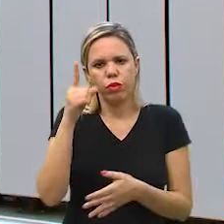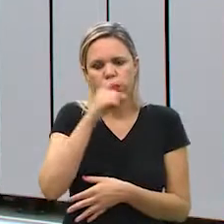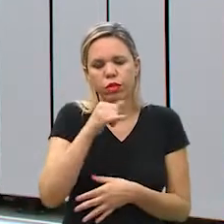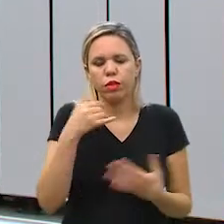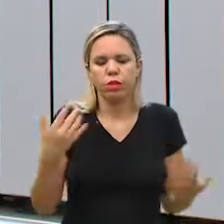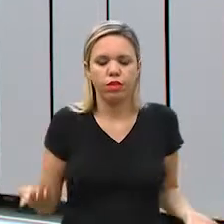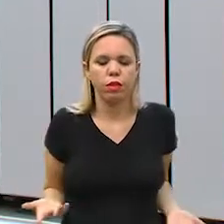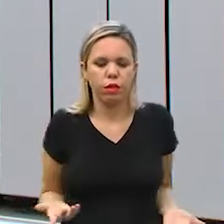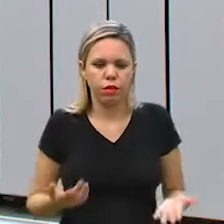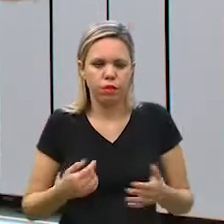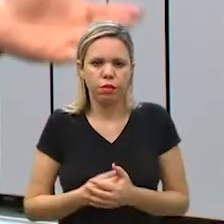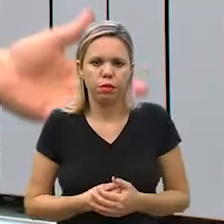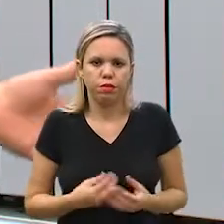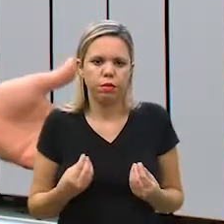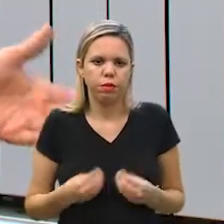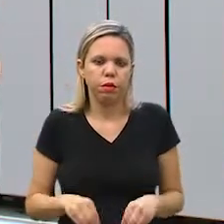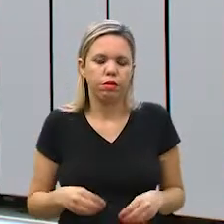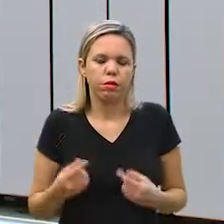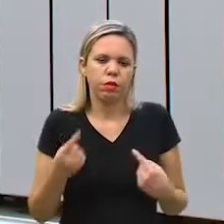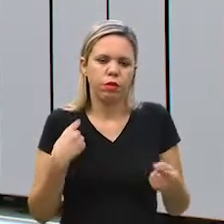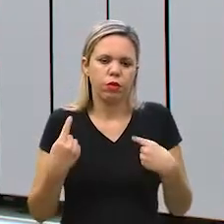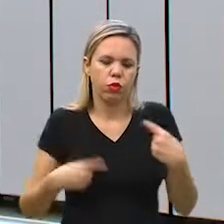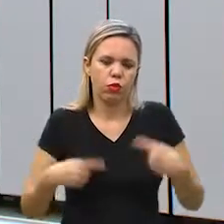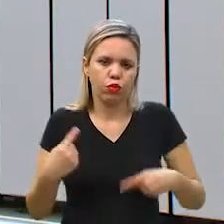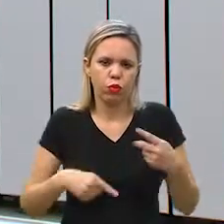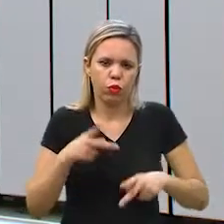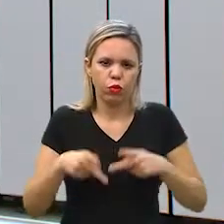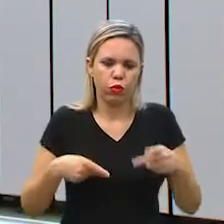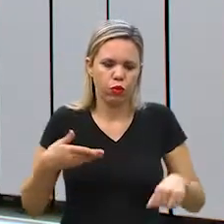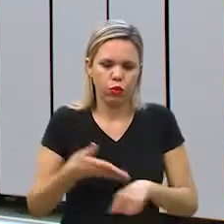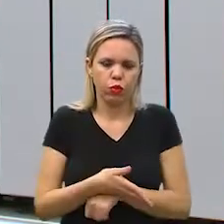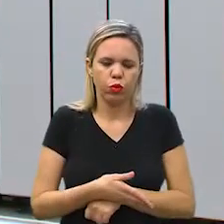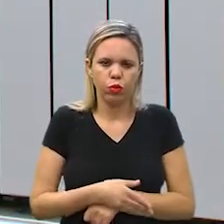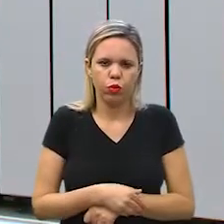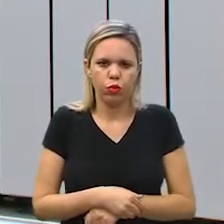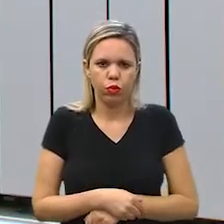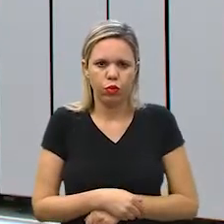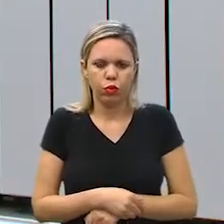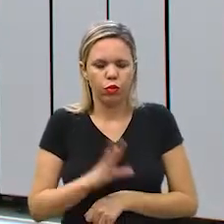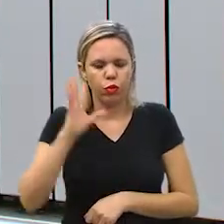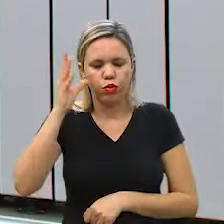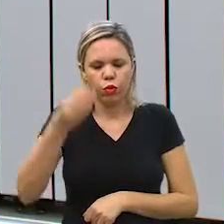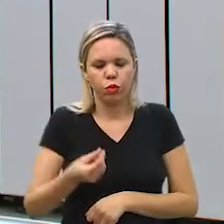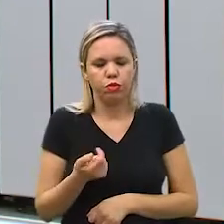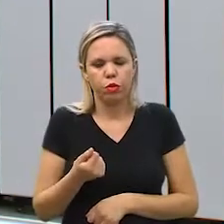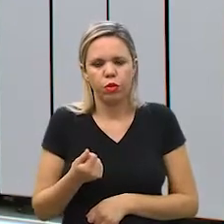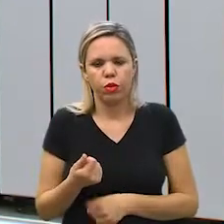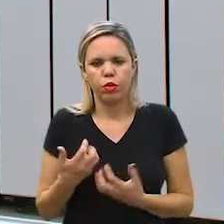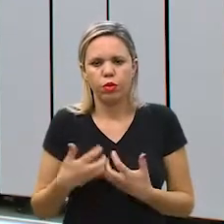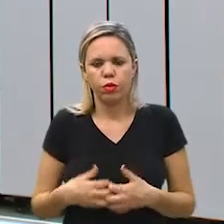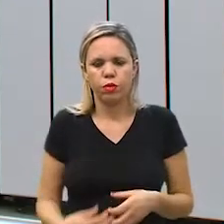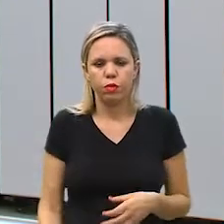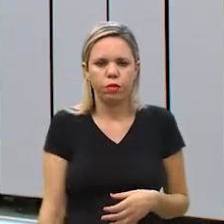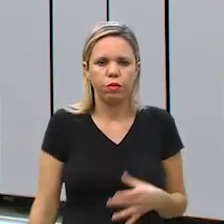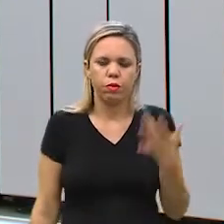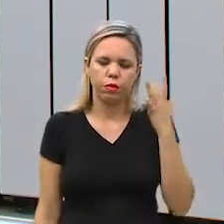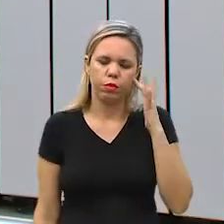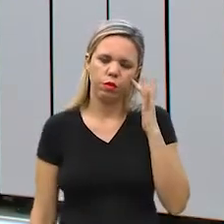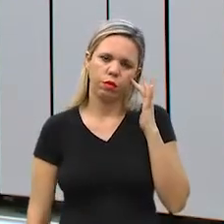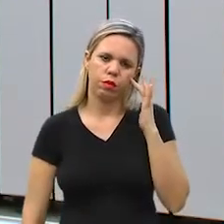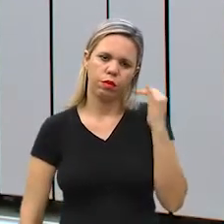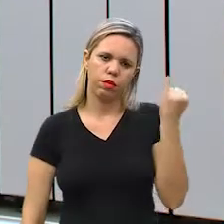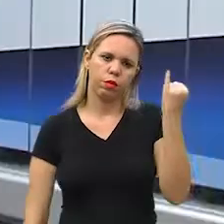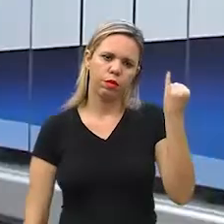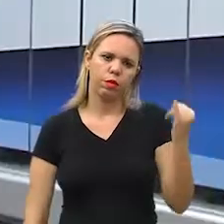que acaba que, nessa discussão, a população participando, ela vai entender um pouquinho como funciona. Eu acho